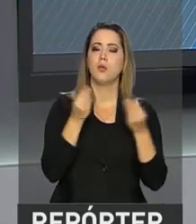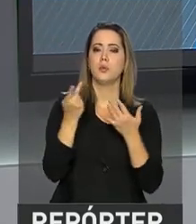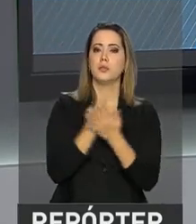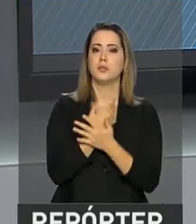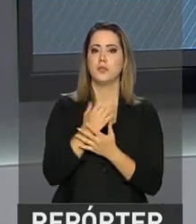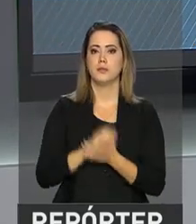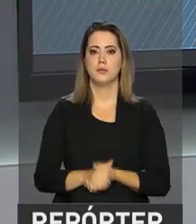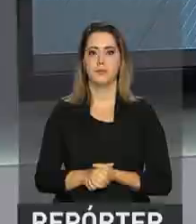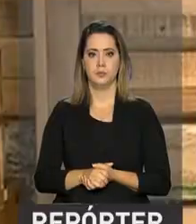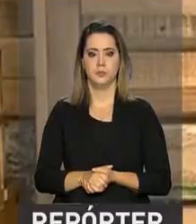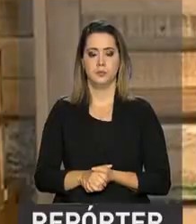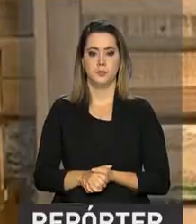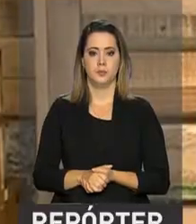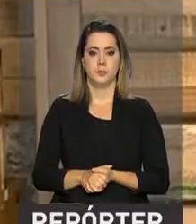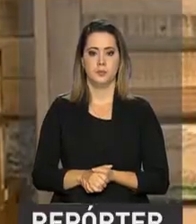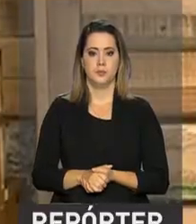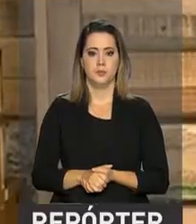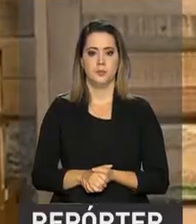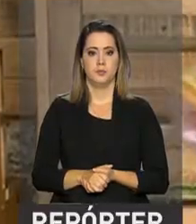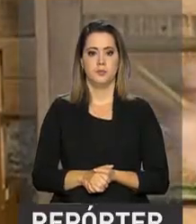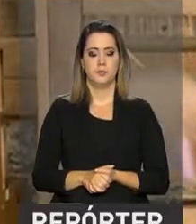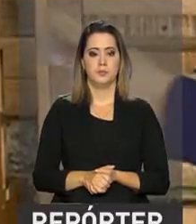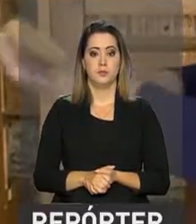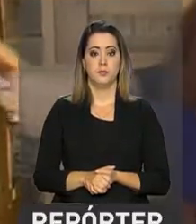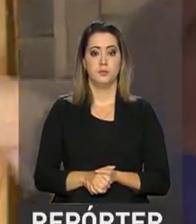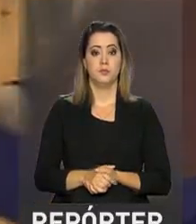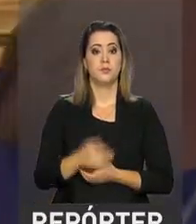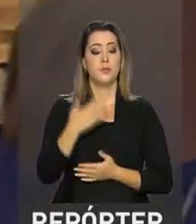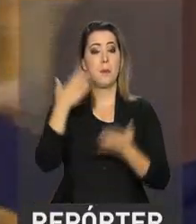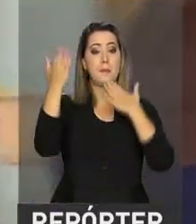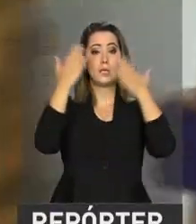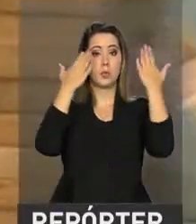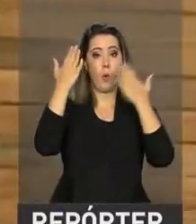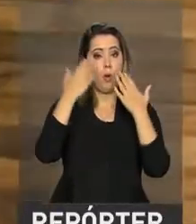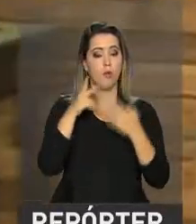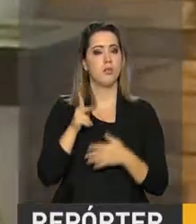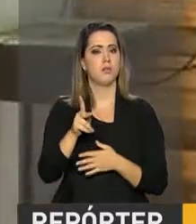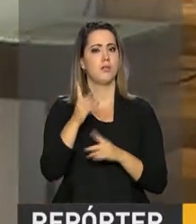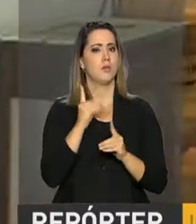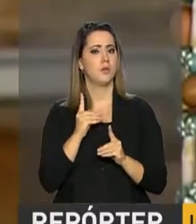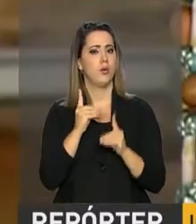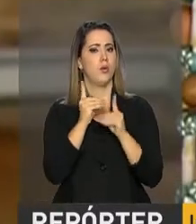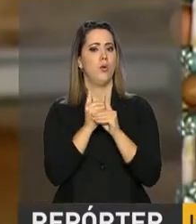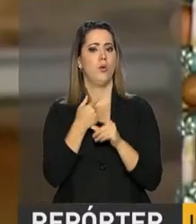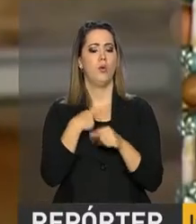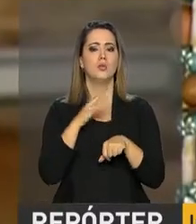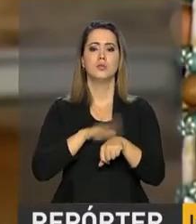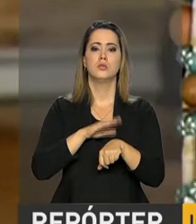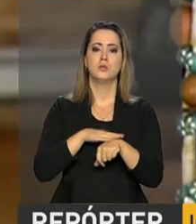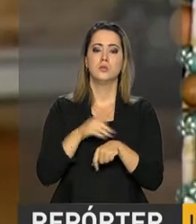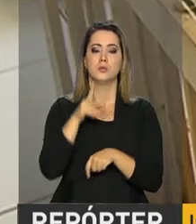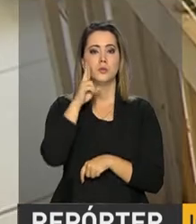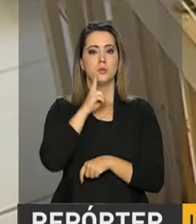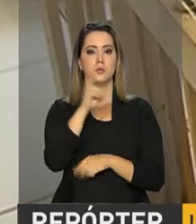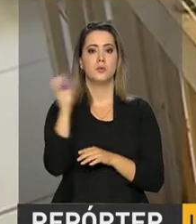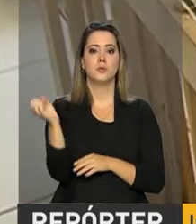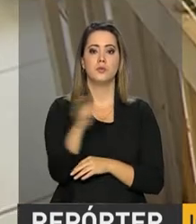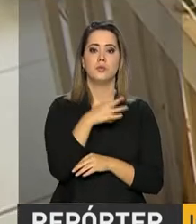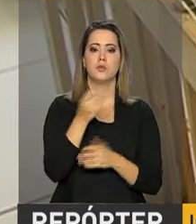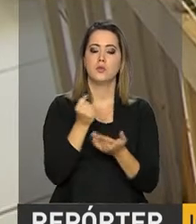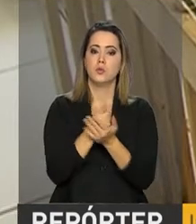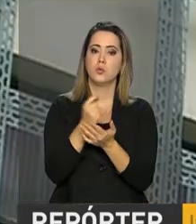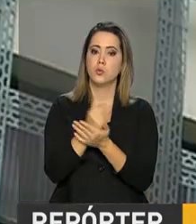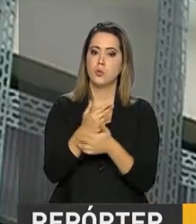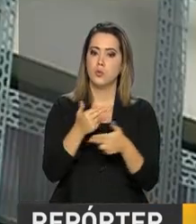funciona a psicóloga maria miranda sempre encontra um tempinho para olhar as novidades e comprar alguma